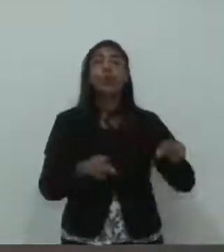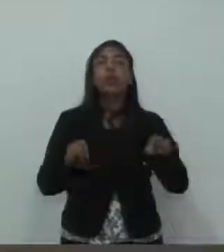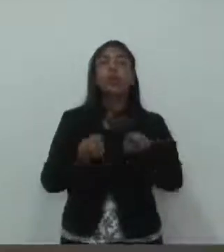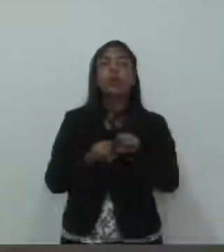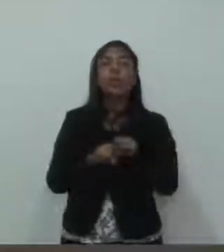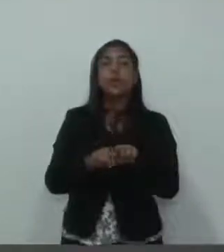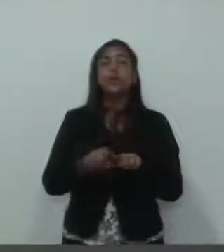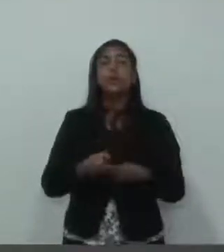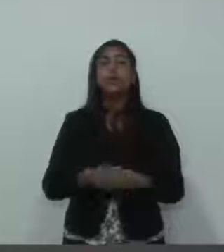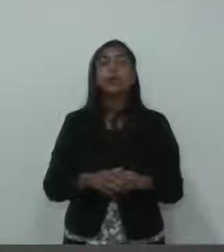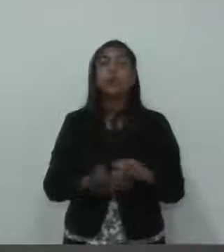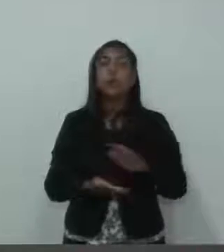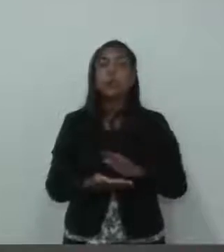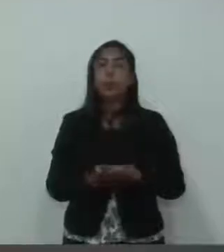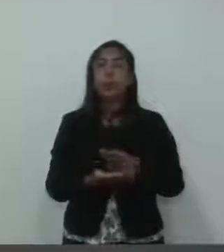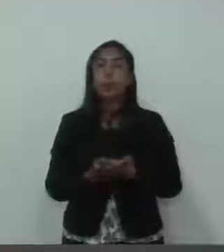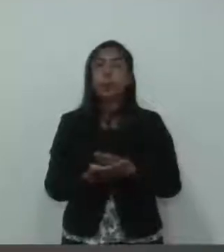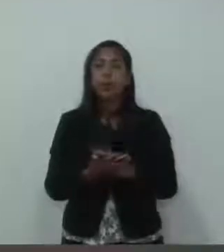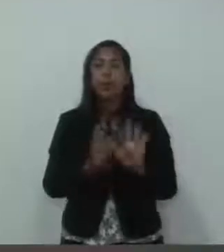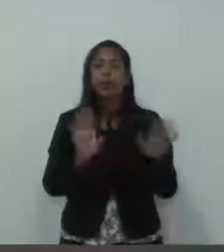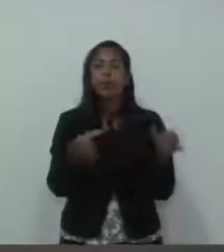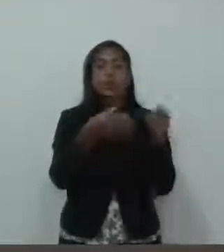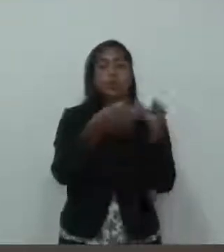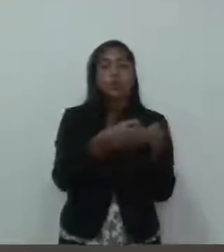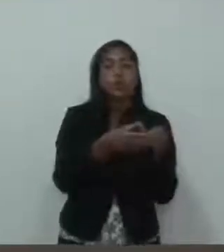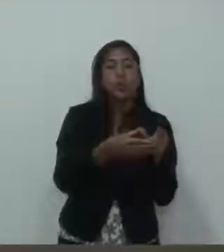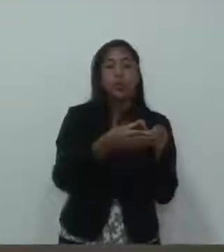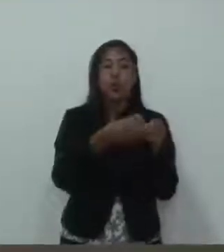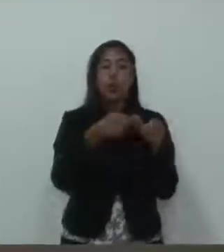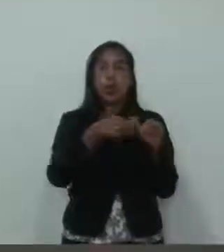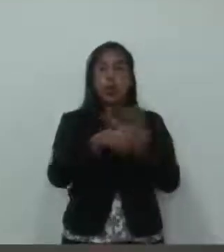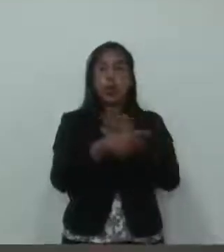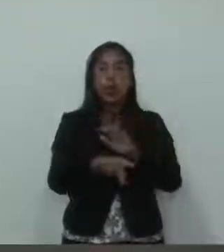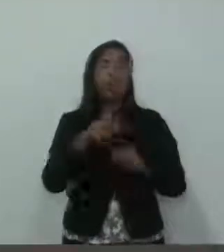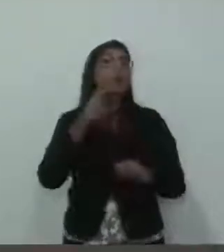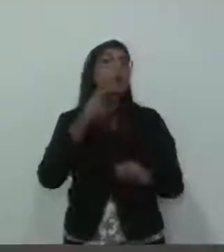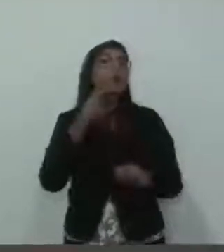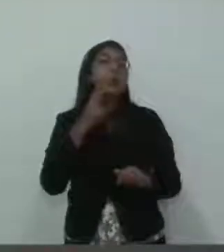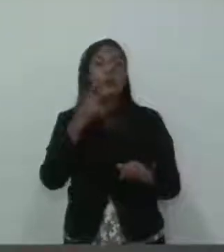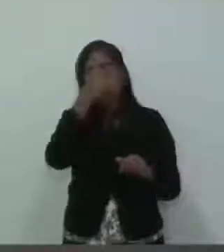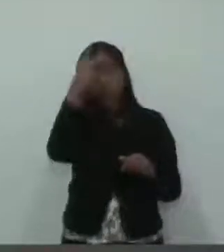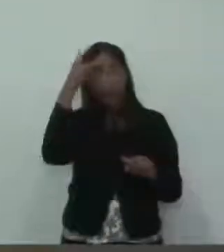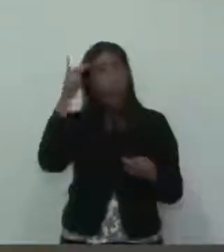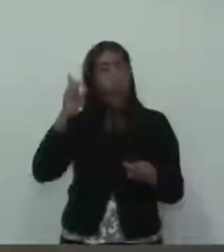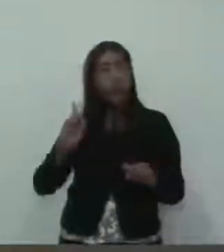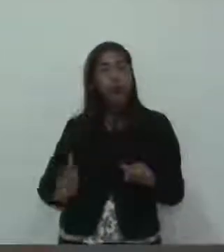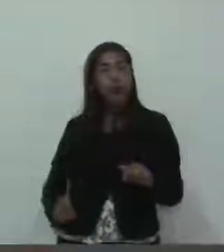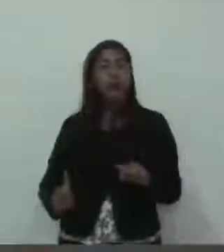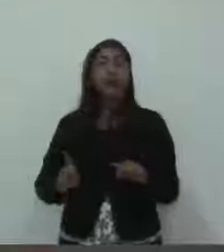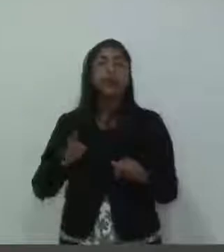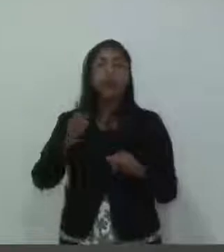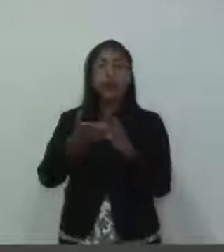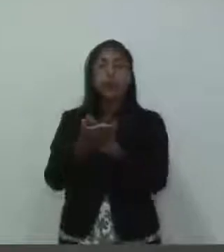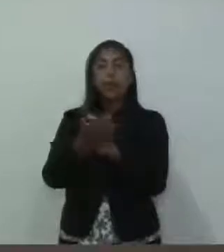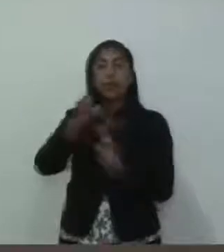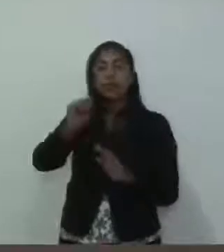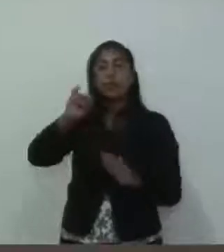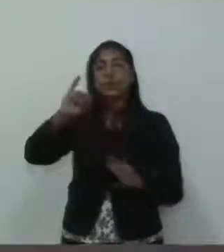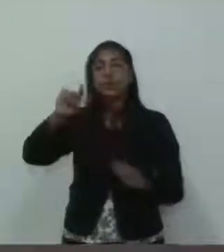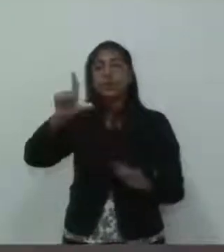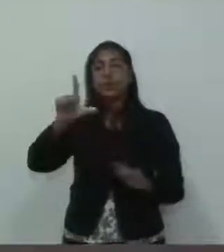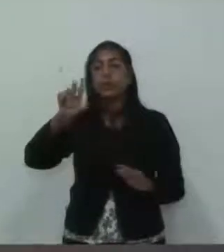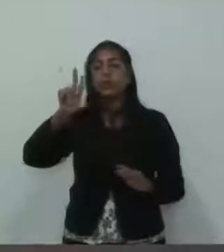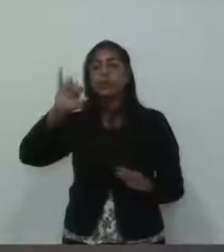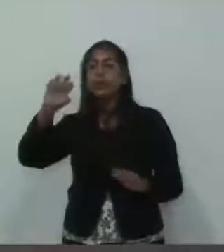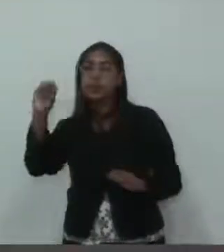semana, principalmente ao Conselho Municipal do Direito da Pessoa com Deficiência, aqui a presença do Silvio, sempre atuante, Parabéns à semana, quero crer que